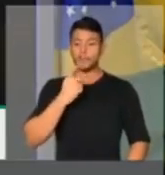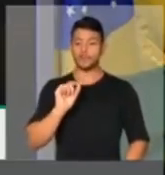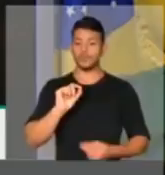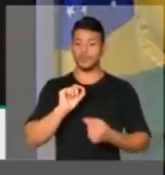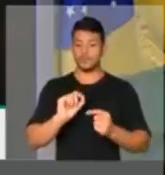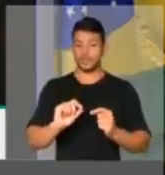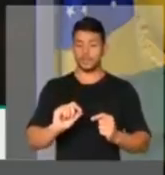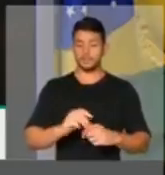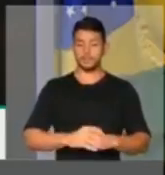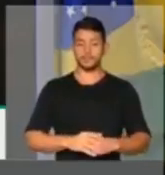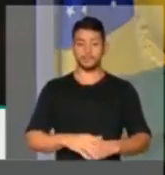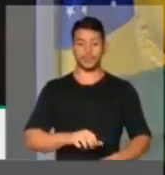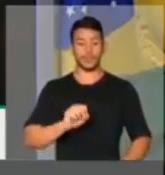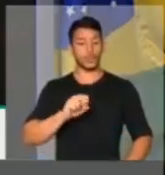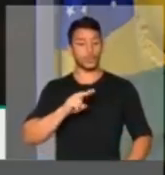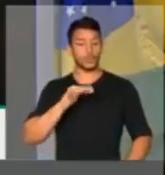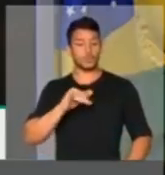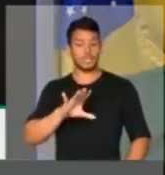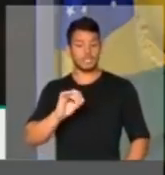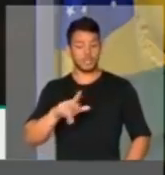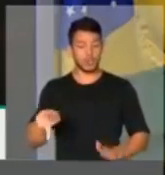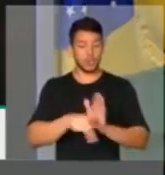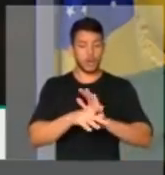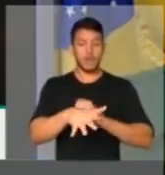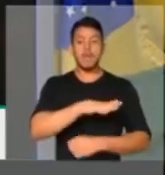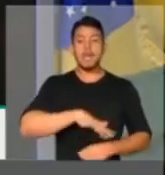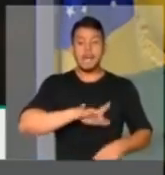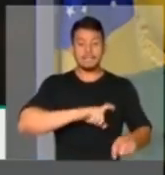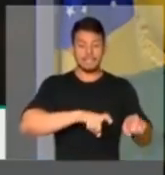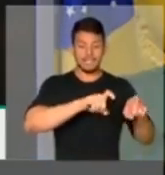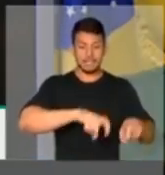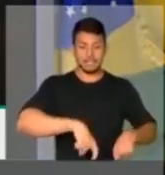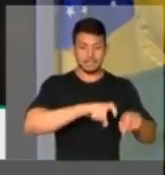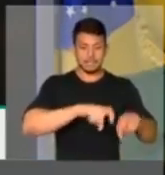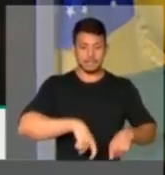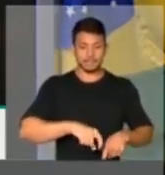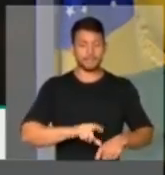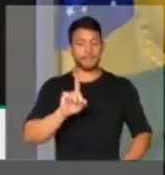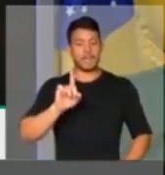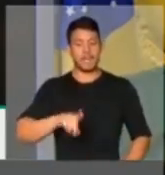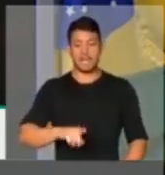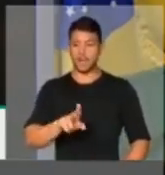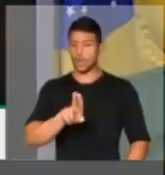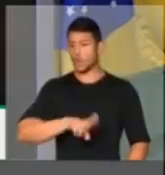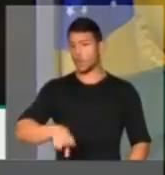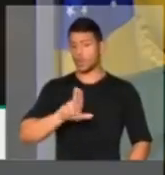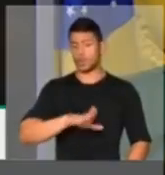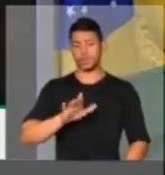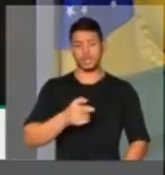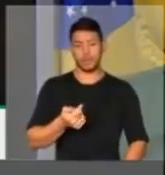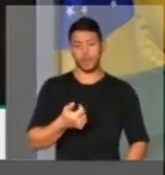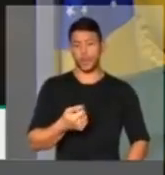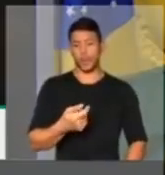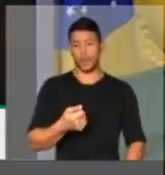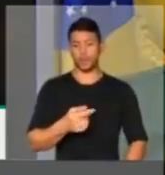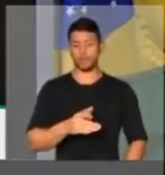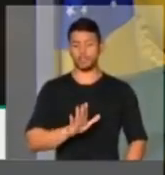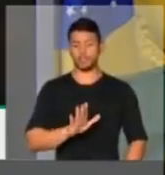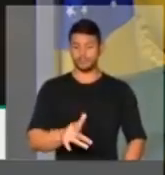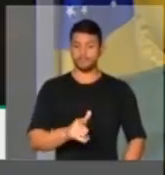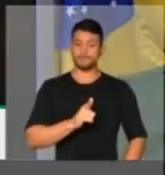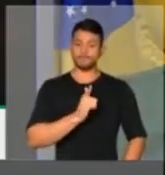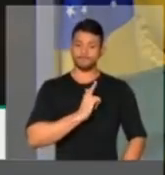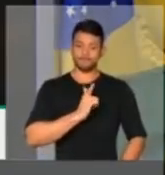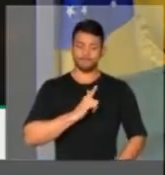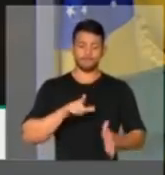esse subsídio especificamente para a área rural tem sido muito mal fiscalizado em uma pesquisa feita com dados